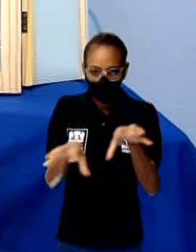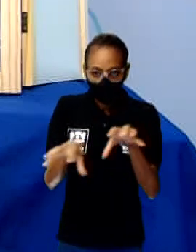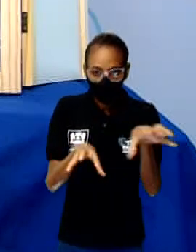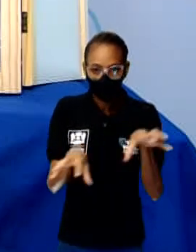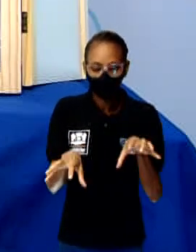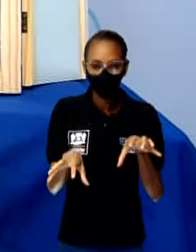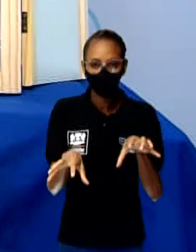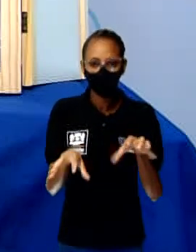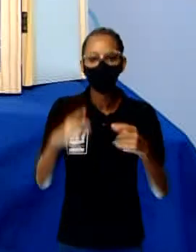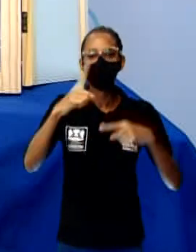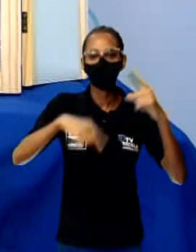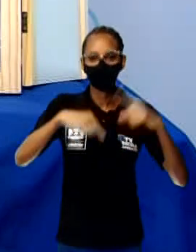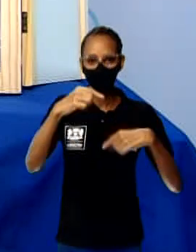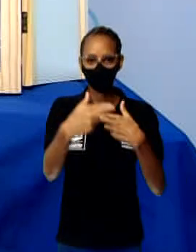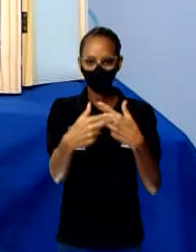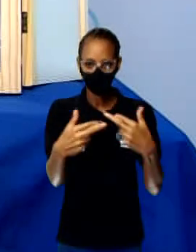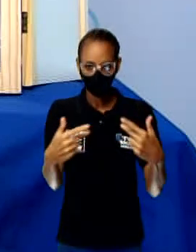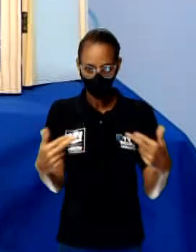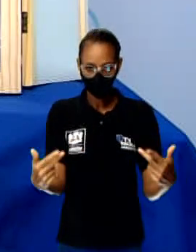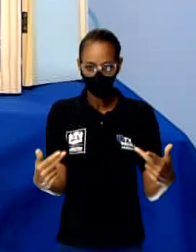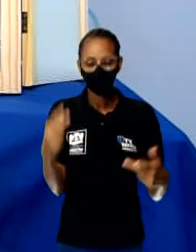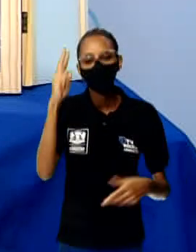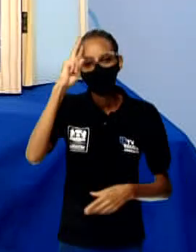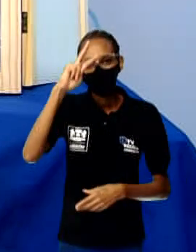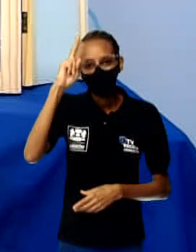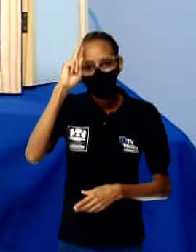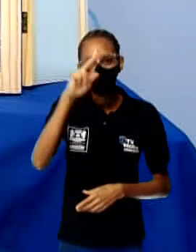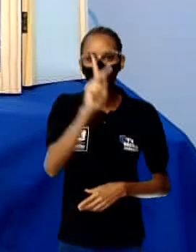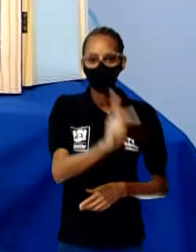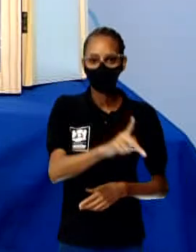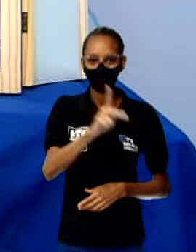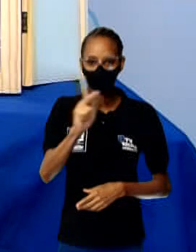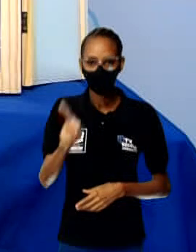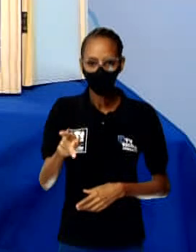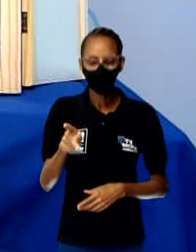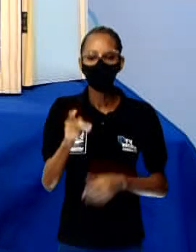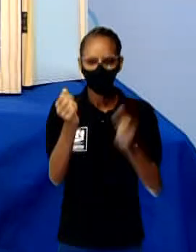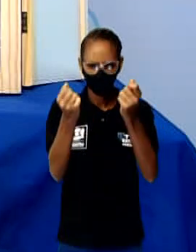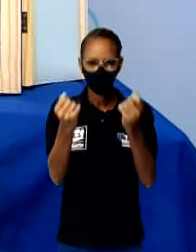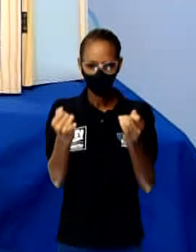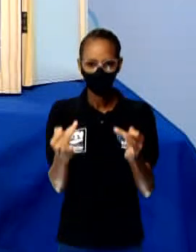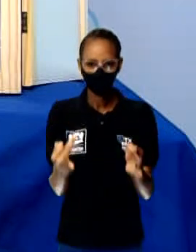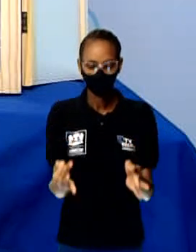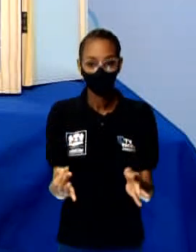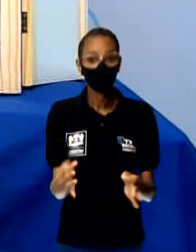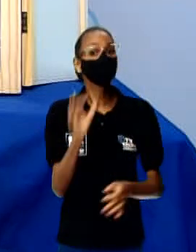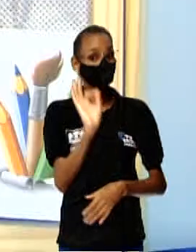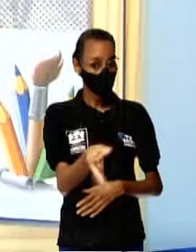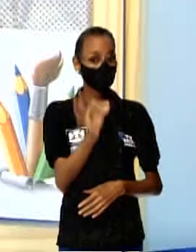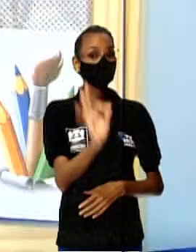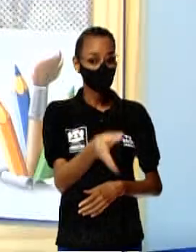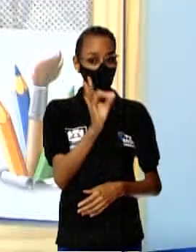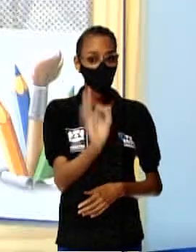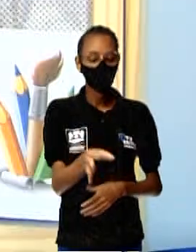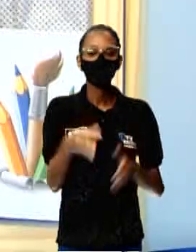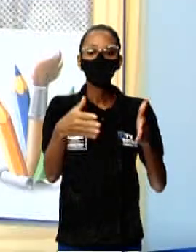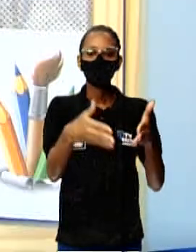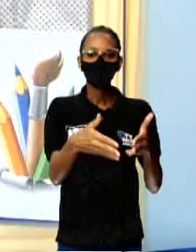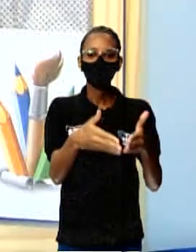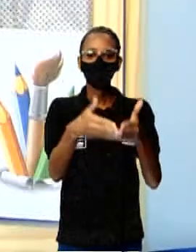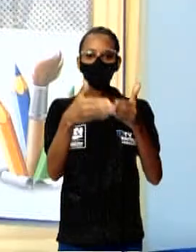materiais se lembra o que professora Thaísa falou para vocês e isso aí nós